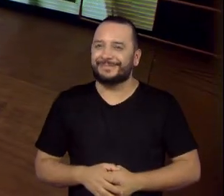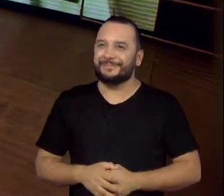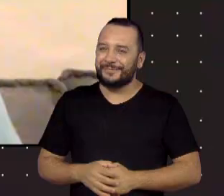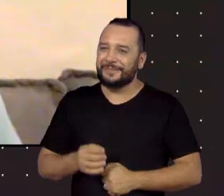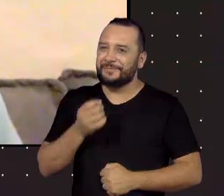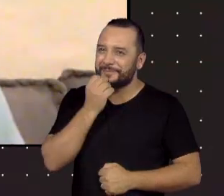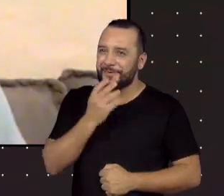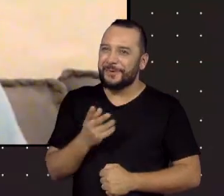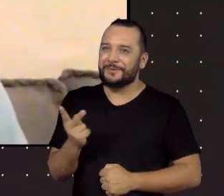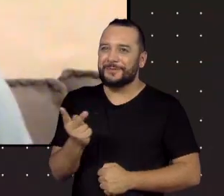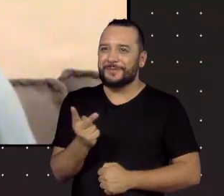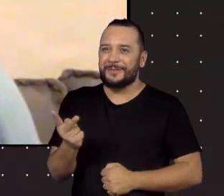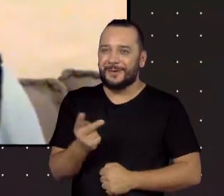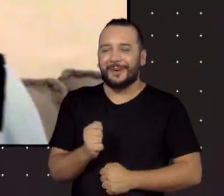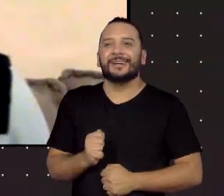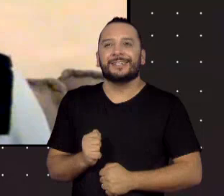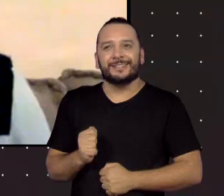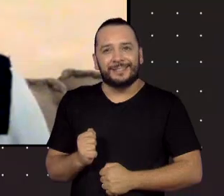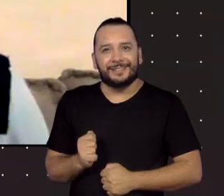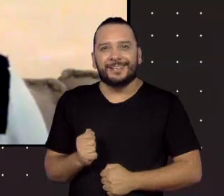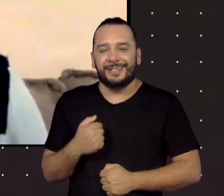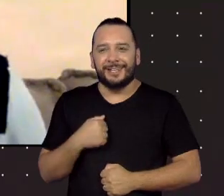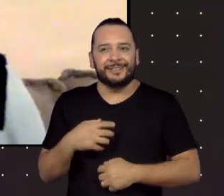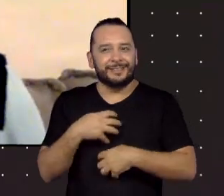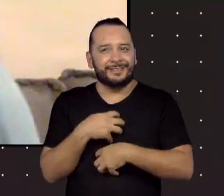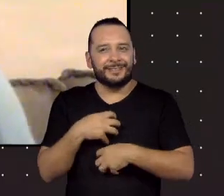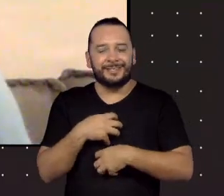Nalini, eu me sinto confortável,